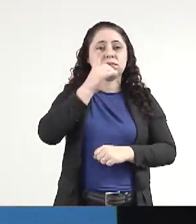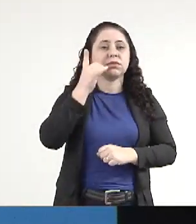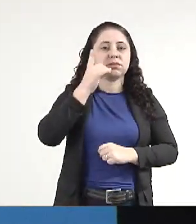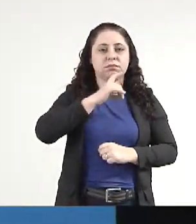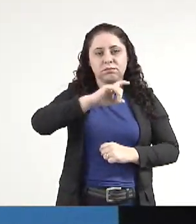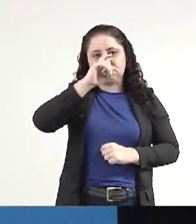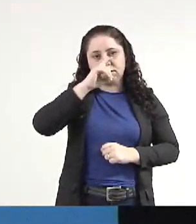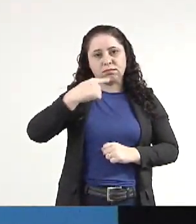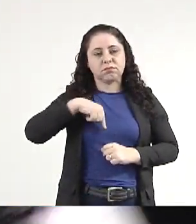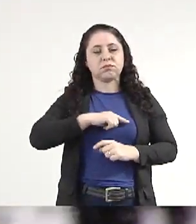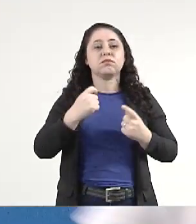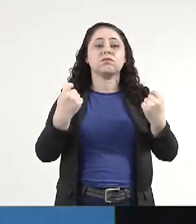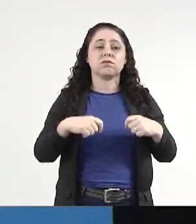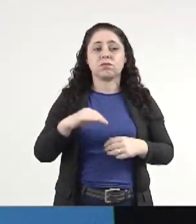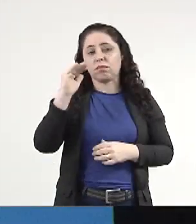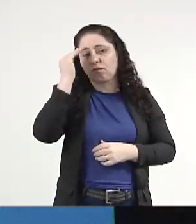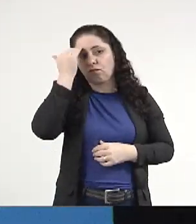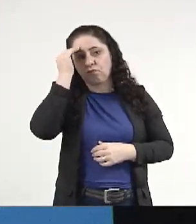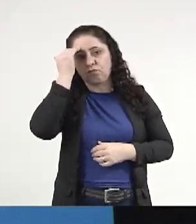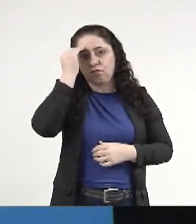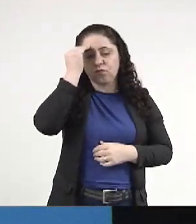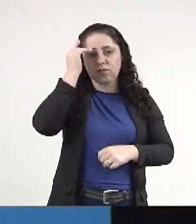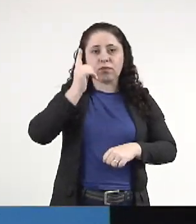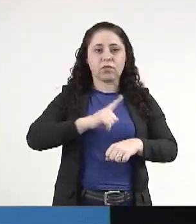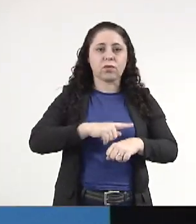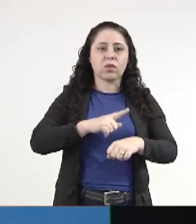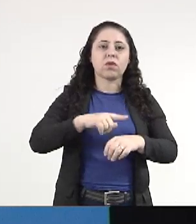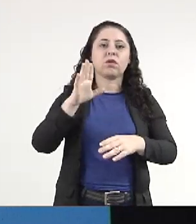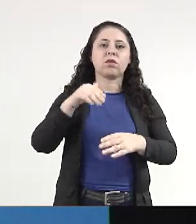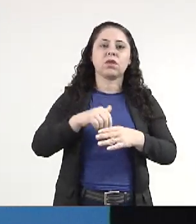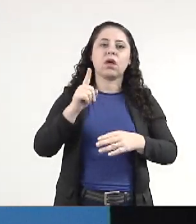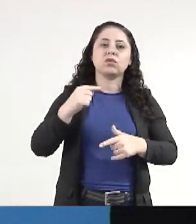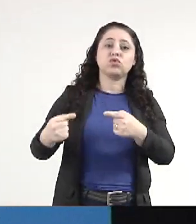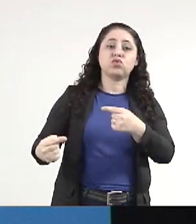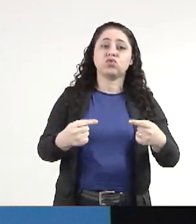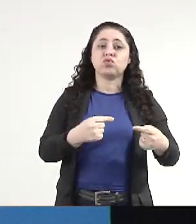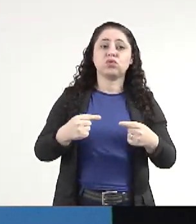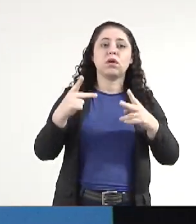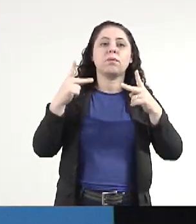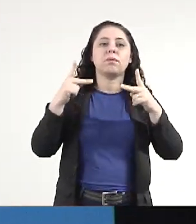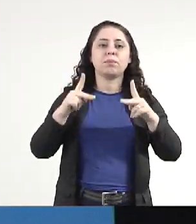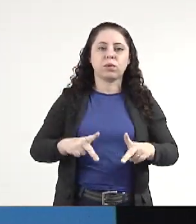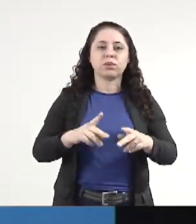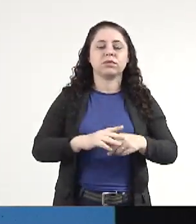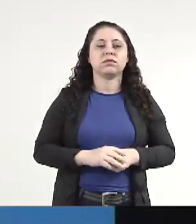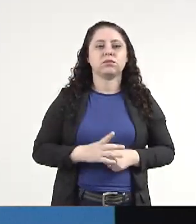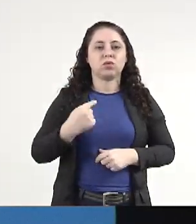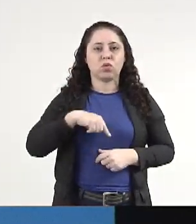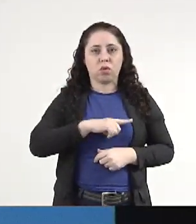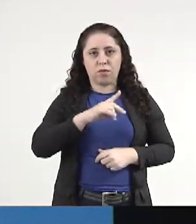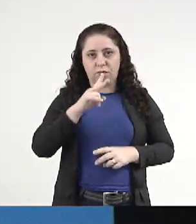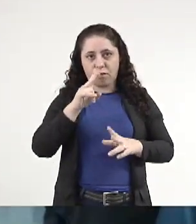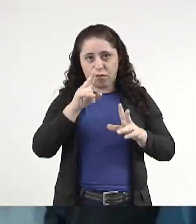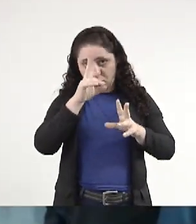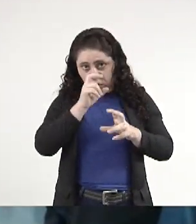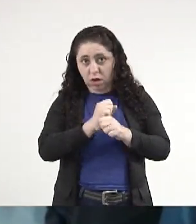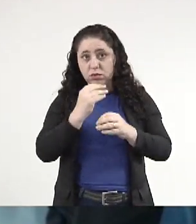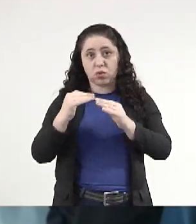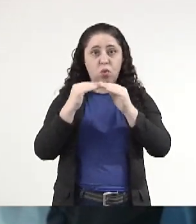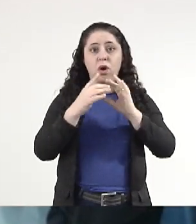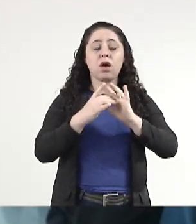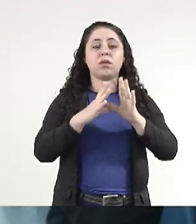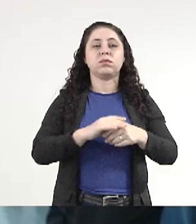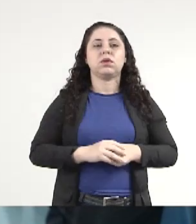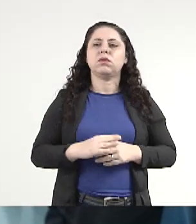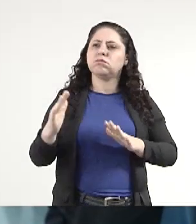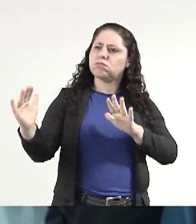Zeca, a gente precisa compreender que o momento eleitoral é um momento de debate com a população. E a gente fortalece a democracia